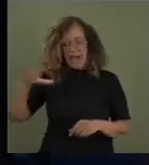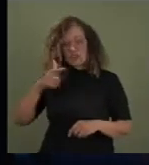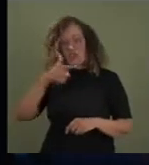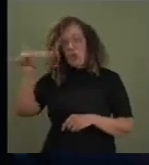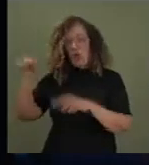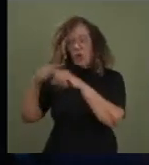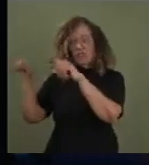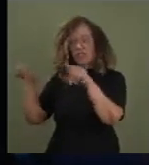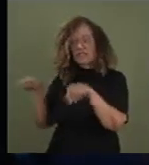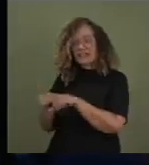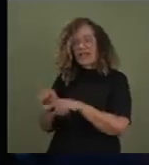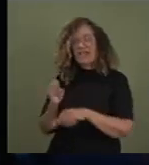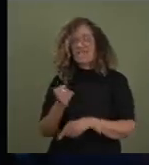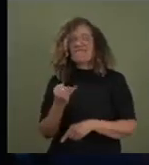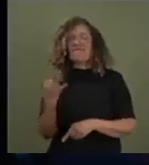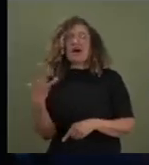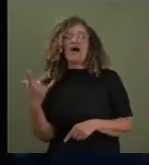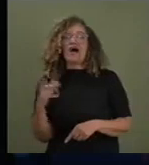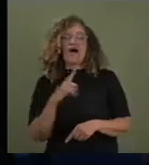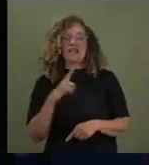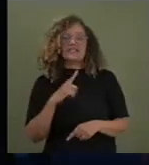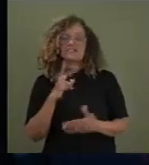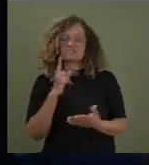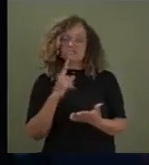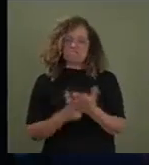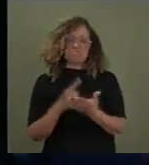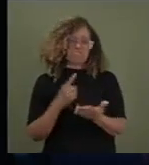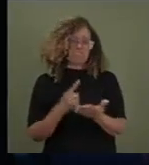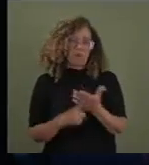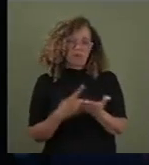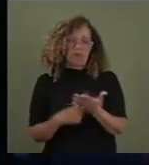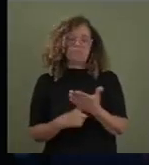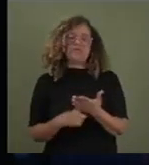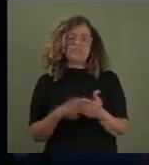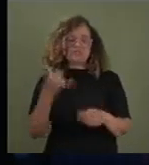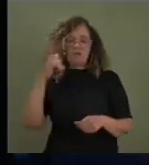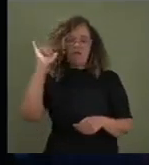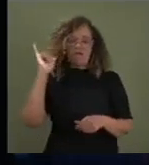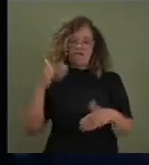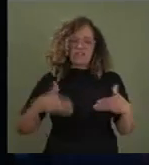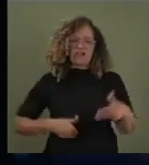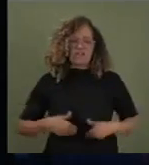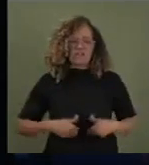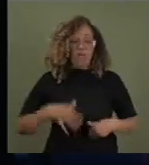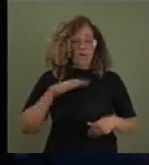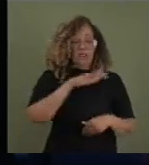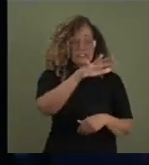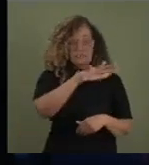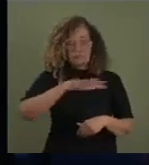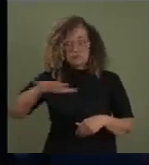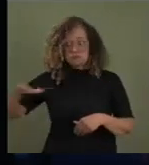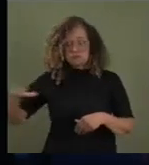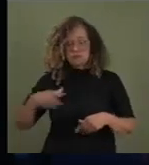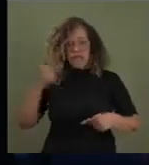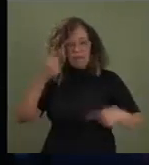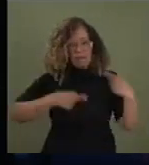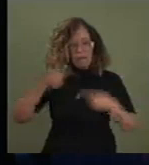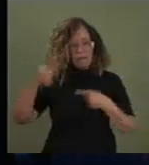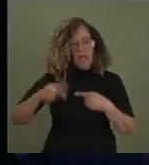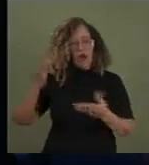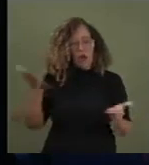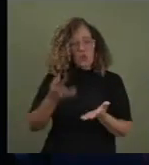tantas entidades que estavam lá com o mesmo compromisso combater a fome nesse espaço de e ação de hoje pela